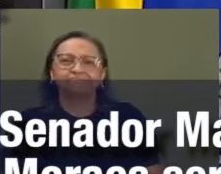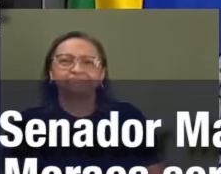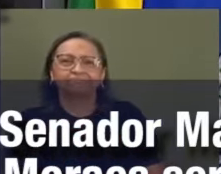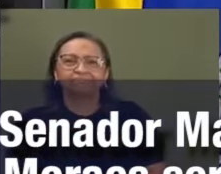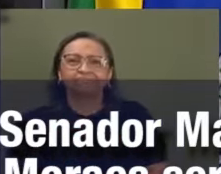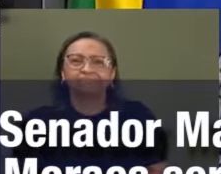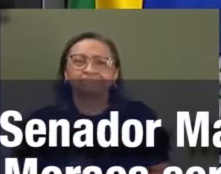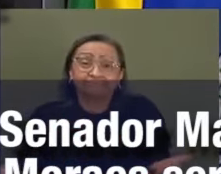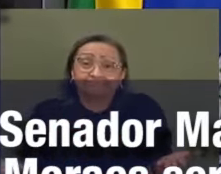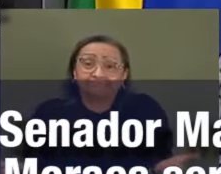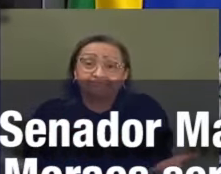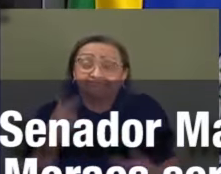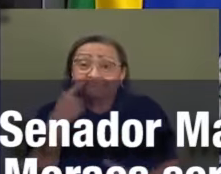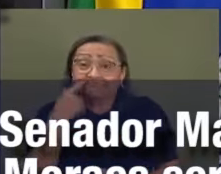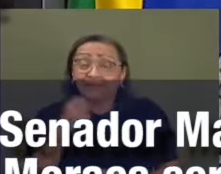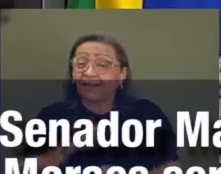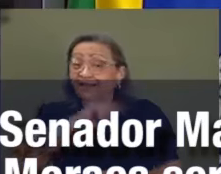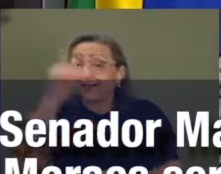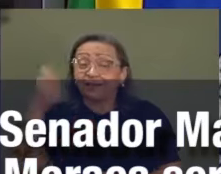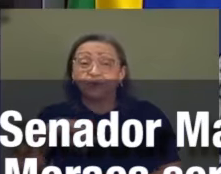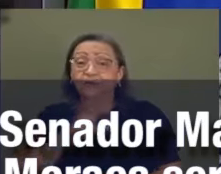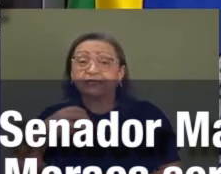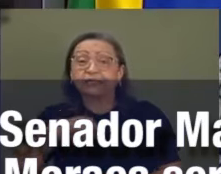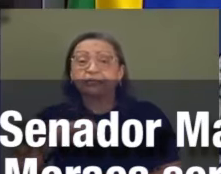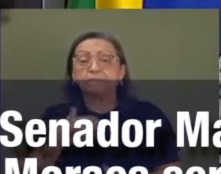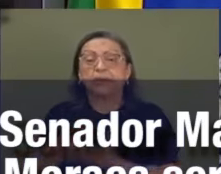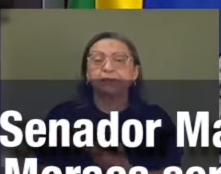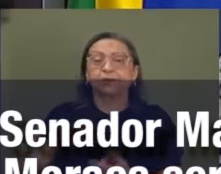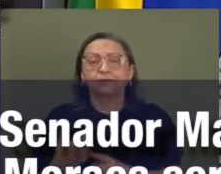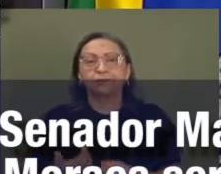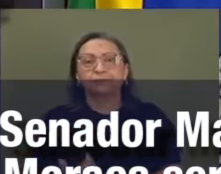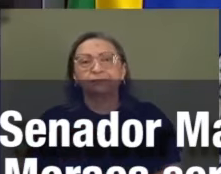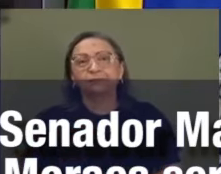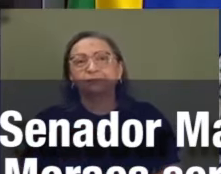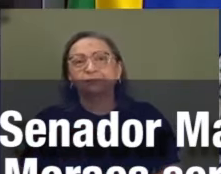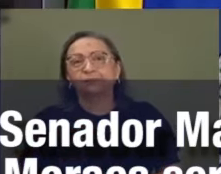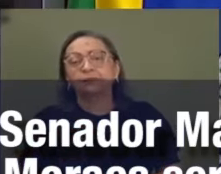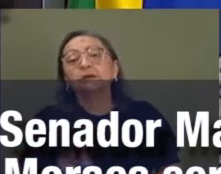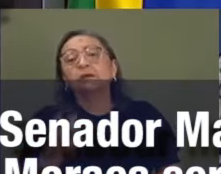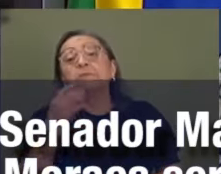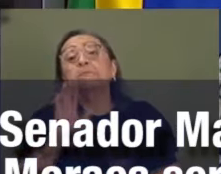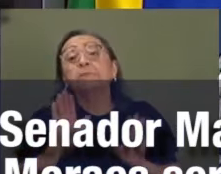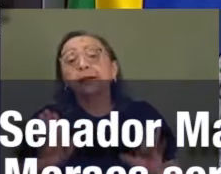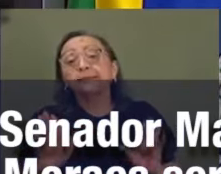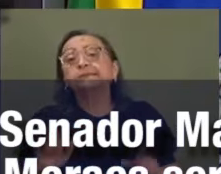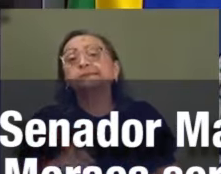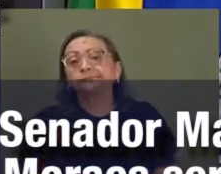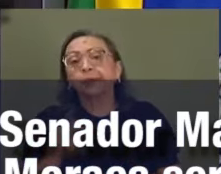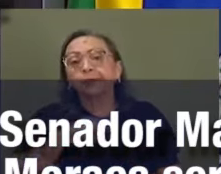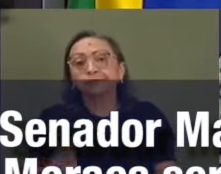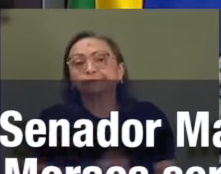nessa batalha, que não é uma batalha, a defesa da Constituição, pelo menos da minha parte. Só que ele suspendeu.